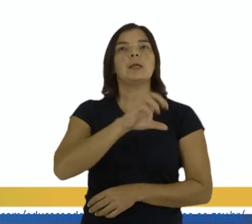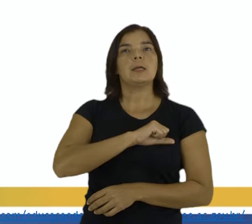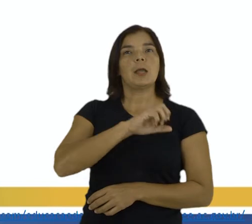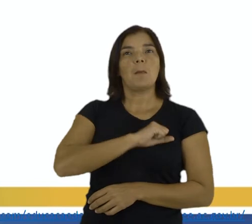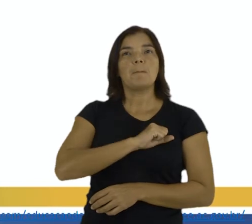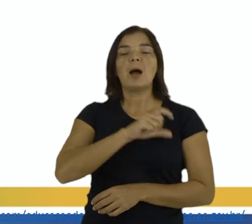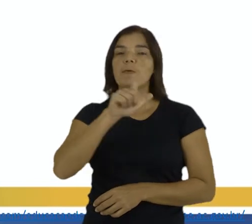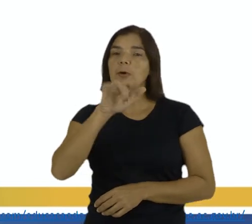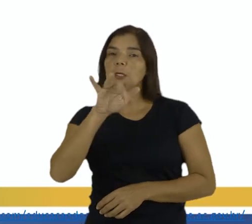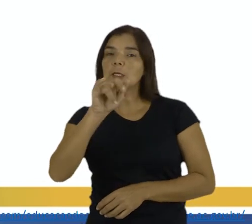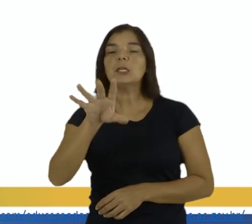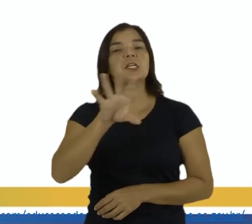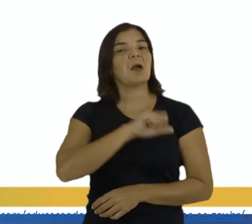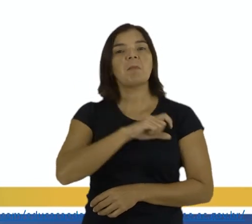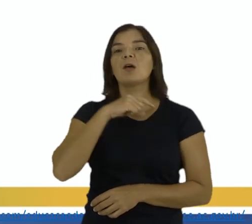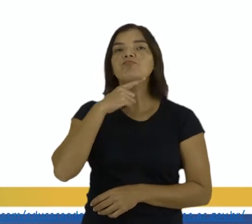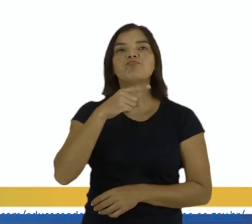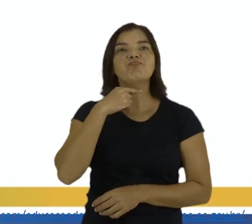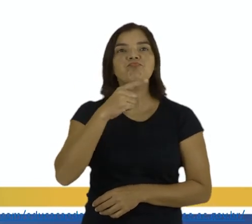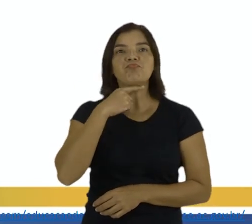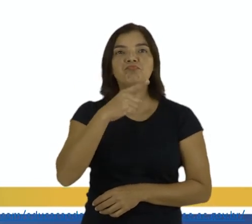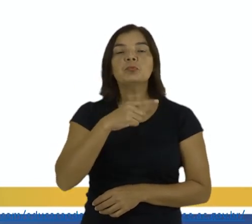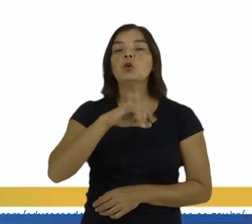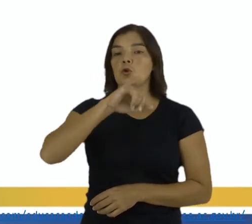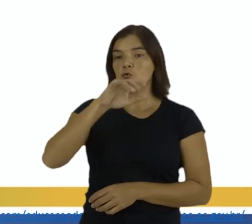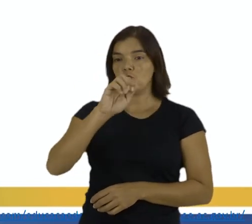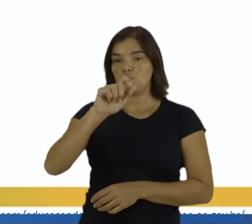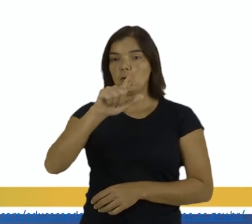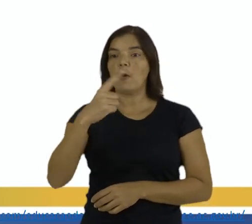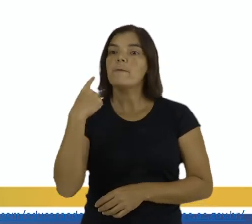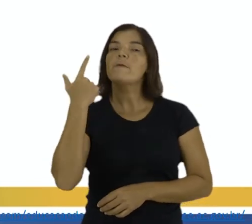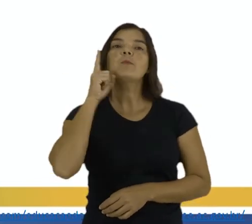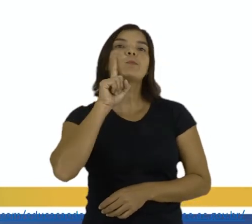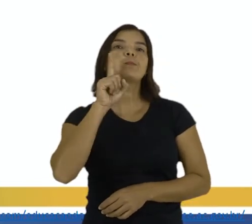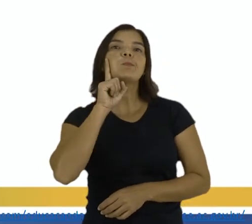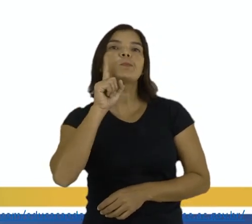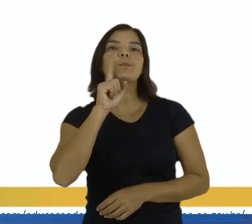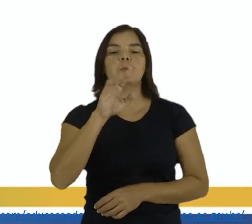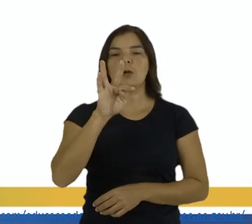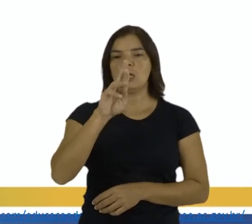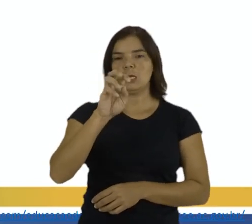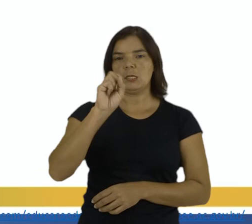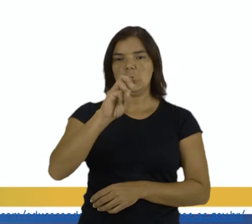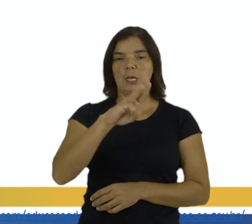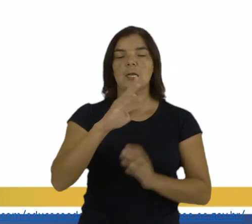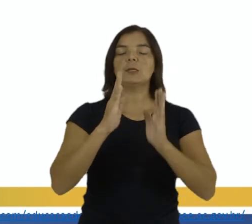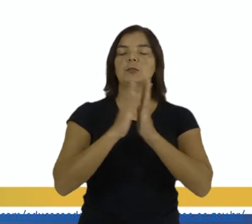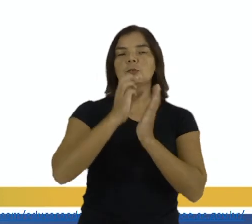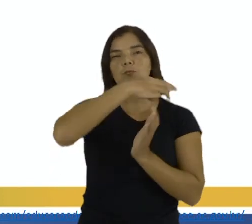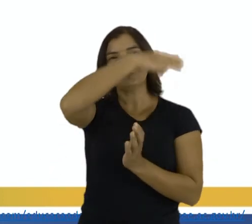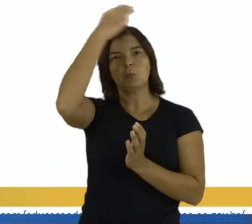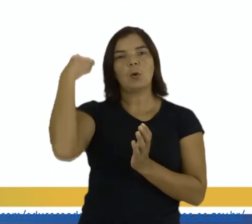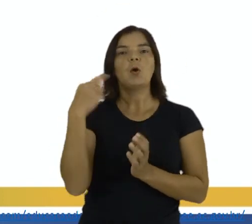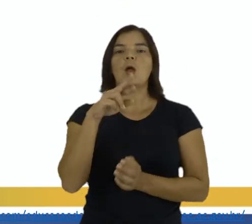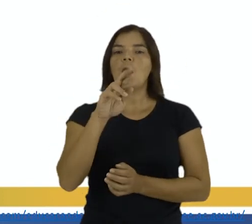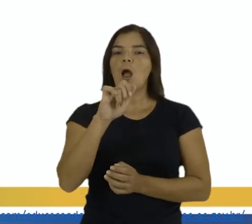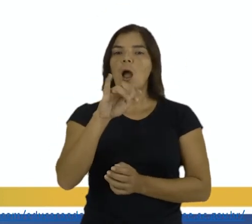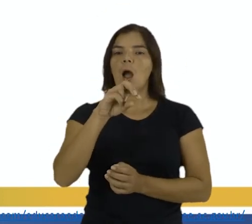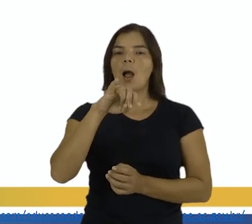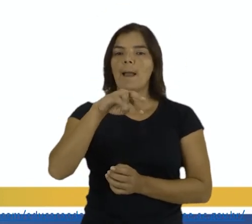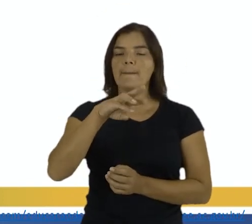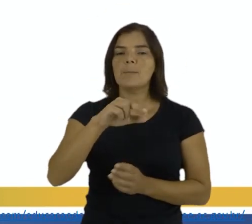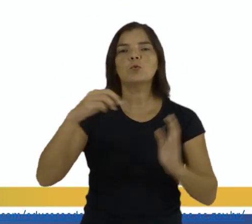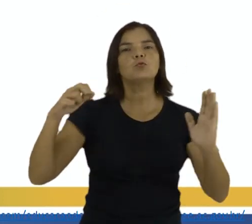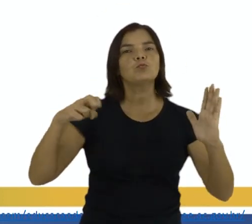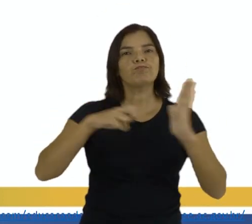amava ninguém. João foi para os Estados Unidos, Teresa para o convento, Raimundo morreu de desastre, Maria ficou para a